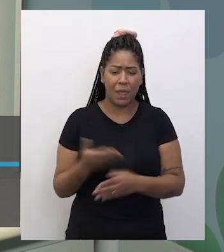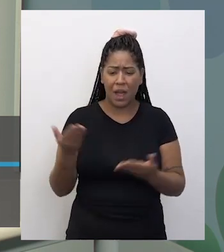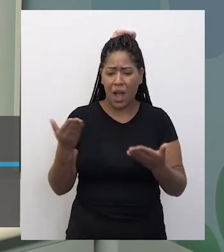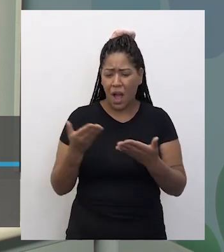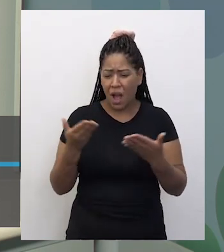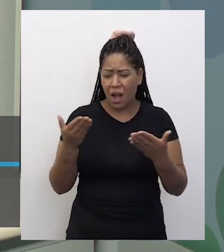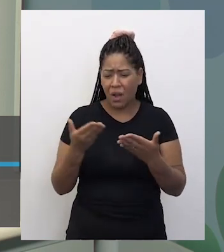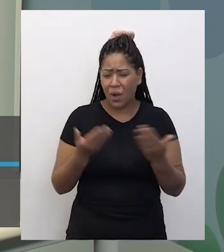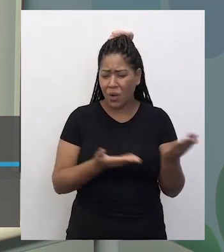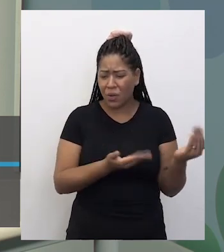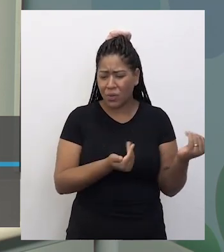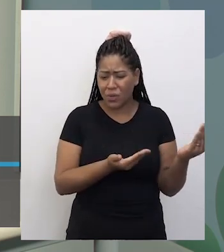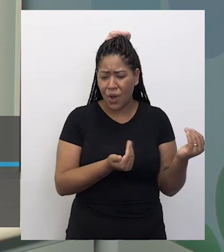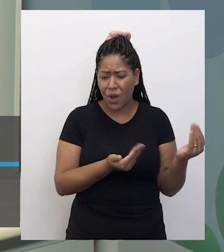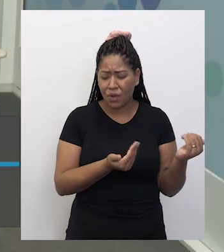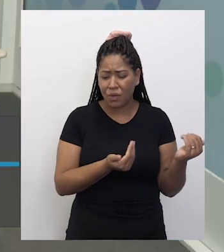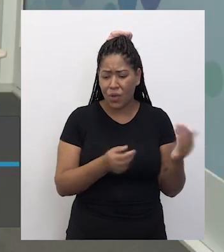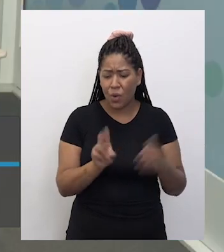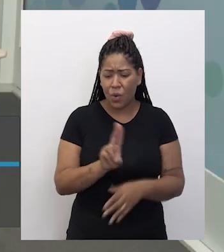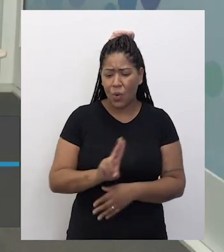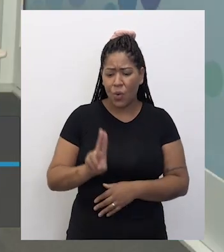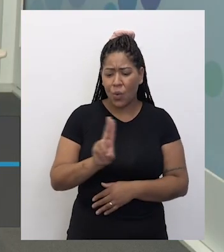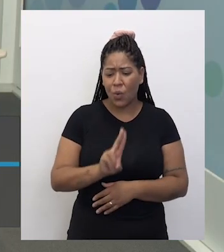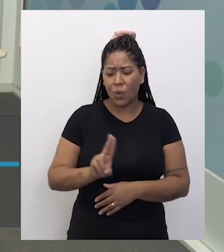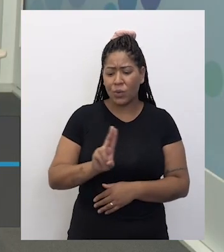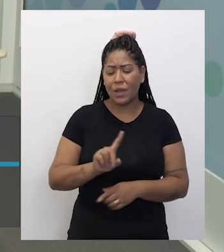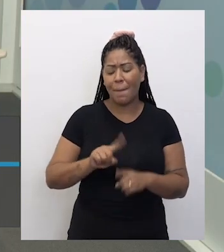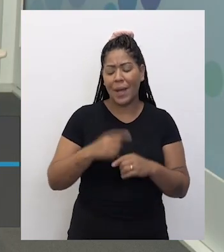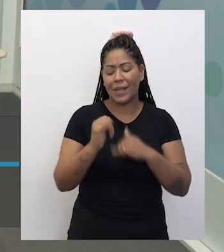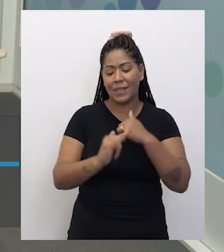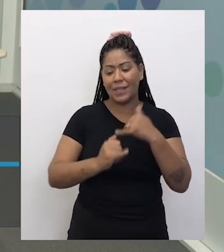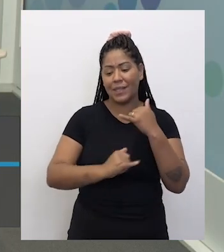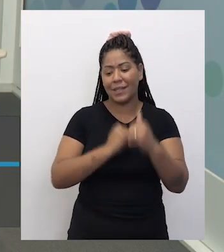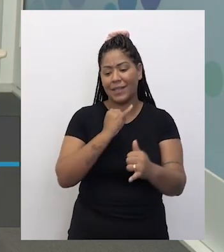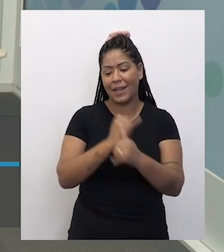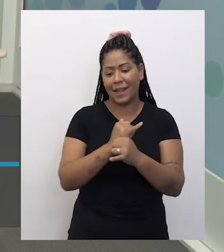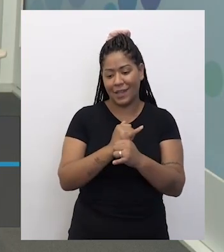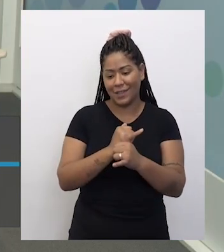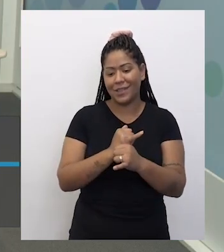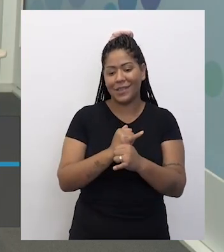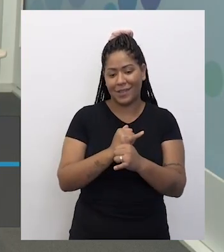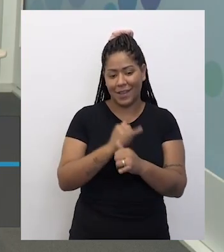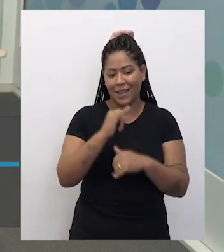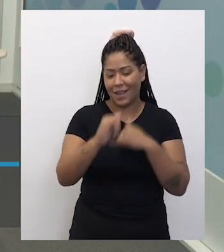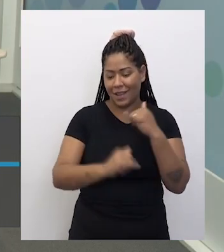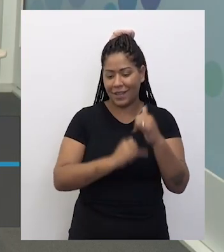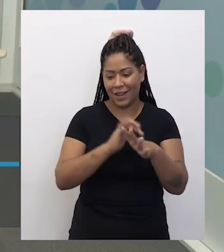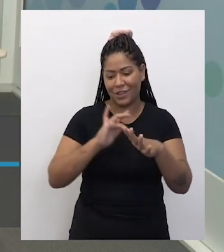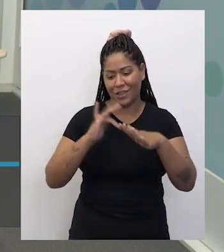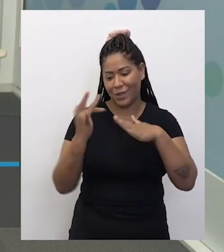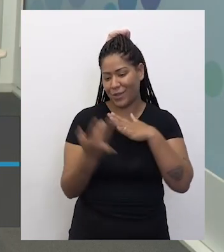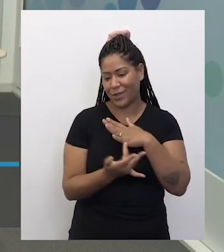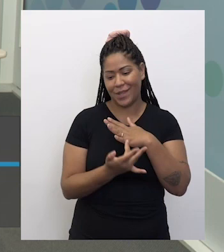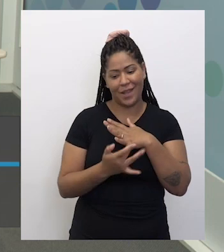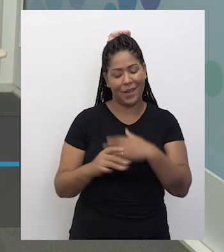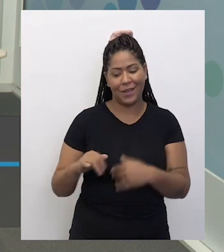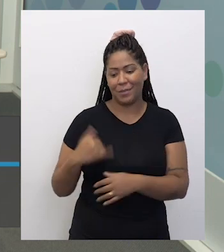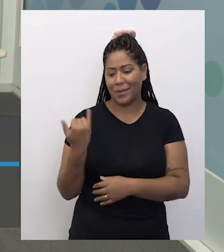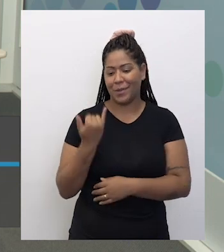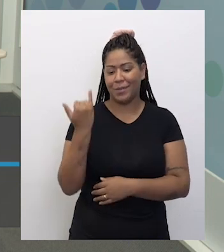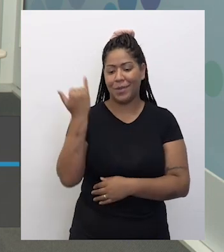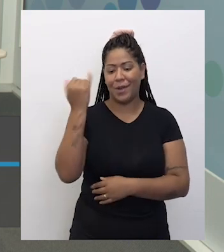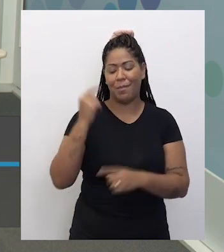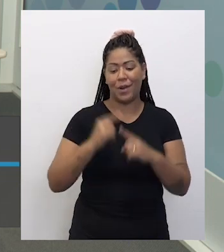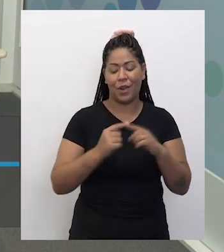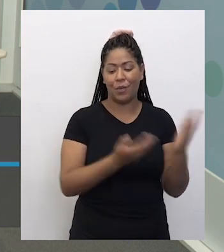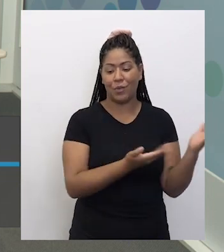que os jovens principalmente utilizam, né, professor Mauro? Sim, Acho sim. que é a internet, né, Com que é o certeza, meio de o rádio comunicação. ficou bem para trás Será agora, que os jovens nessa